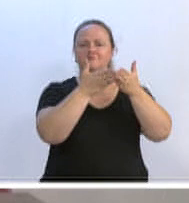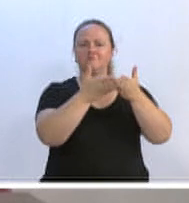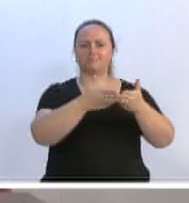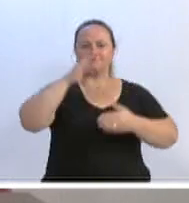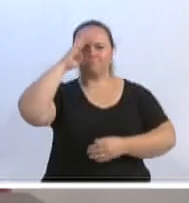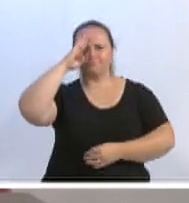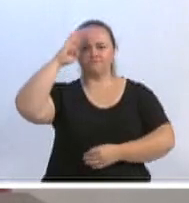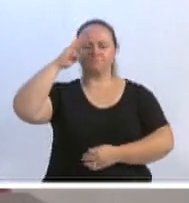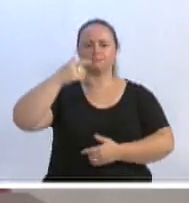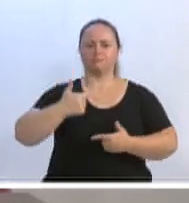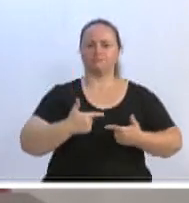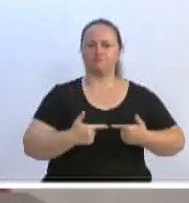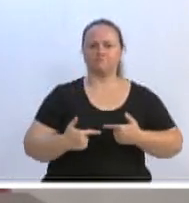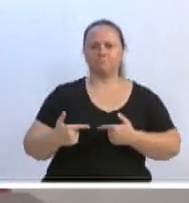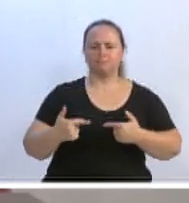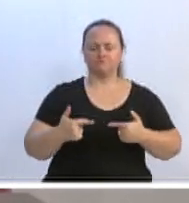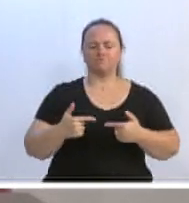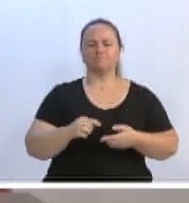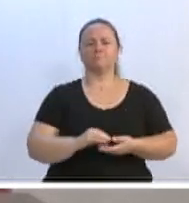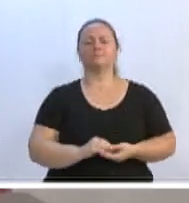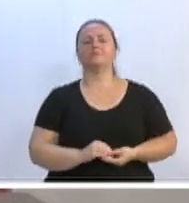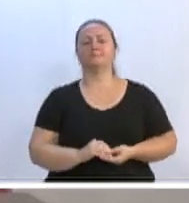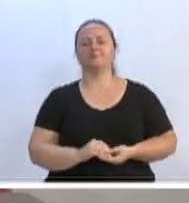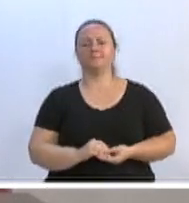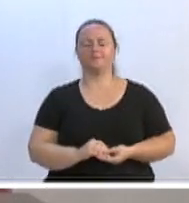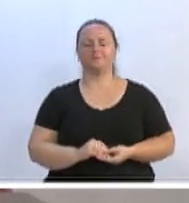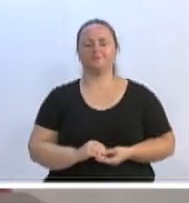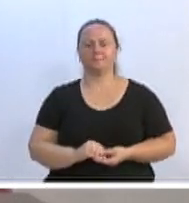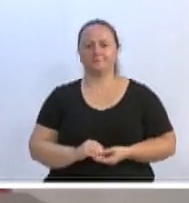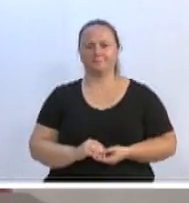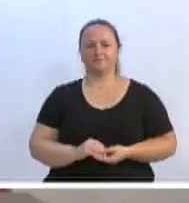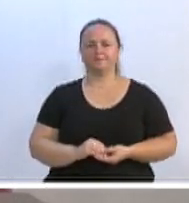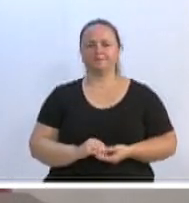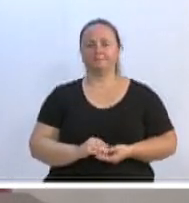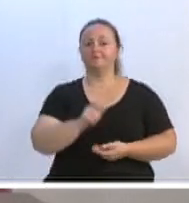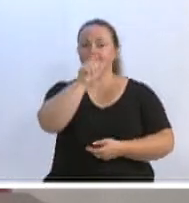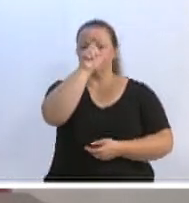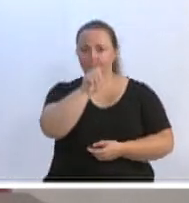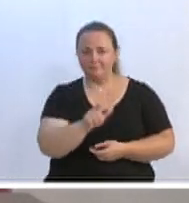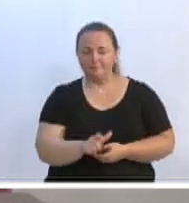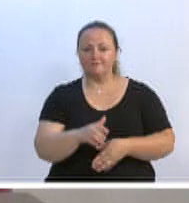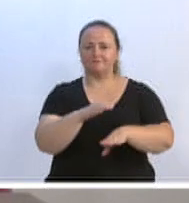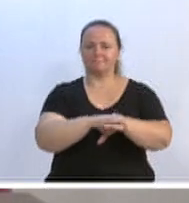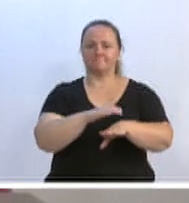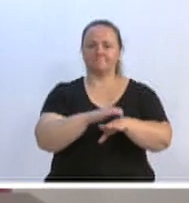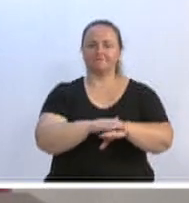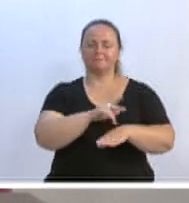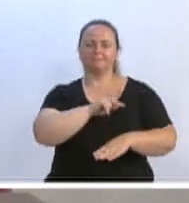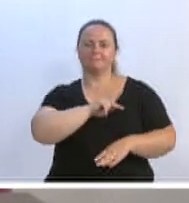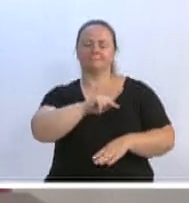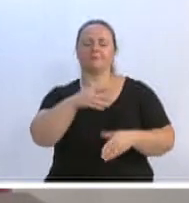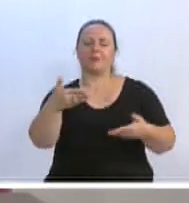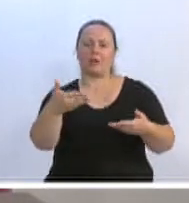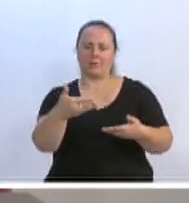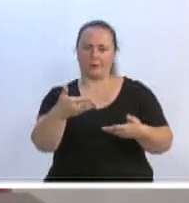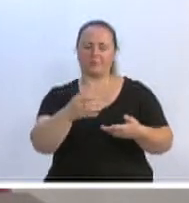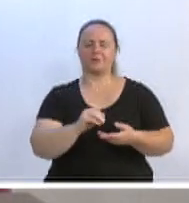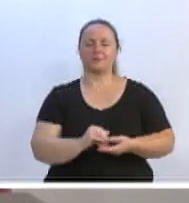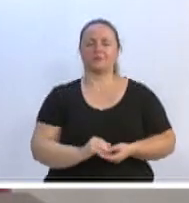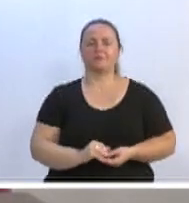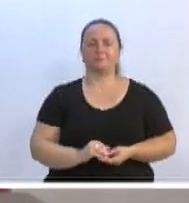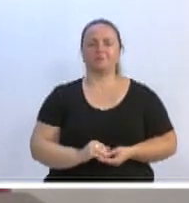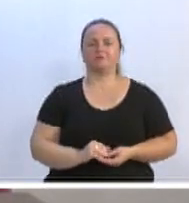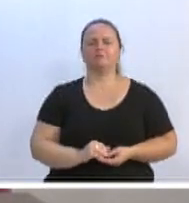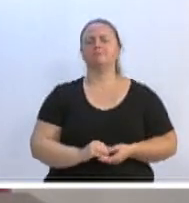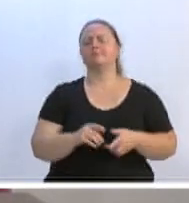da Reserva R2, e que é o atual presidente da igreja. Poderíamos